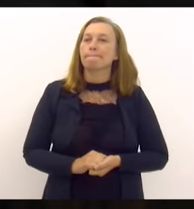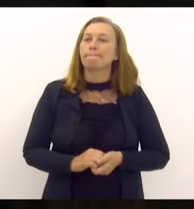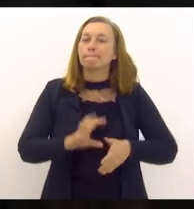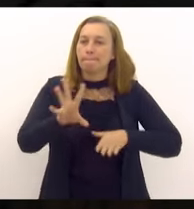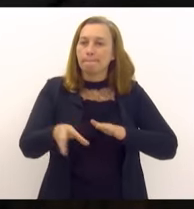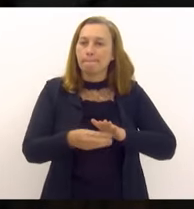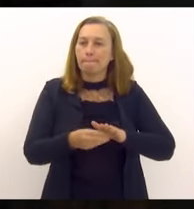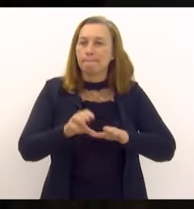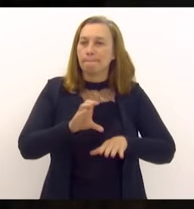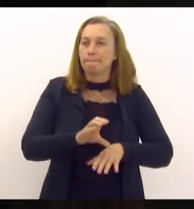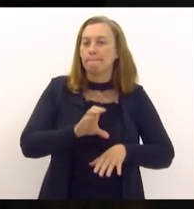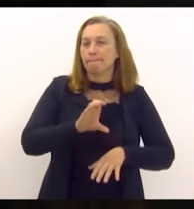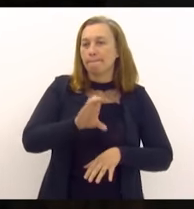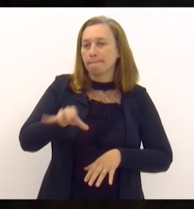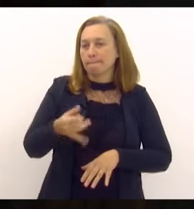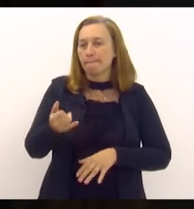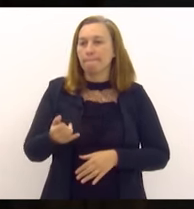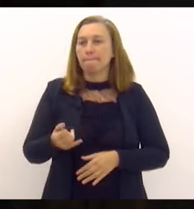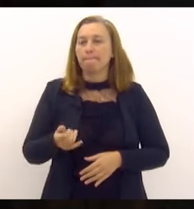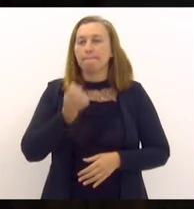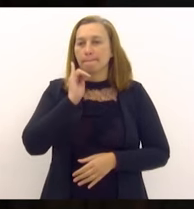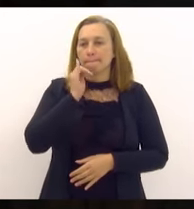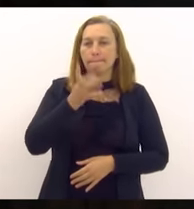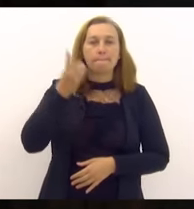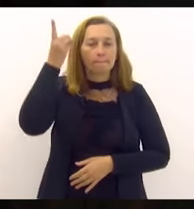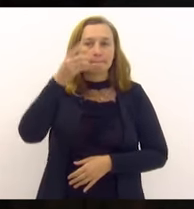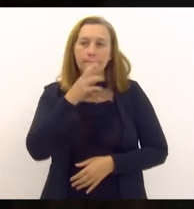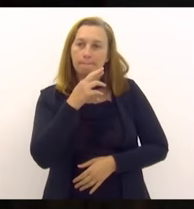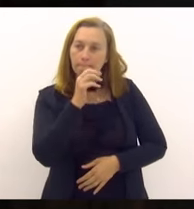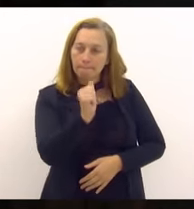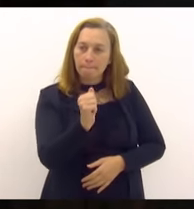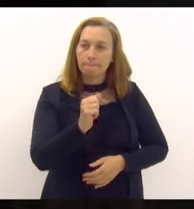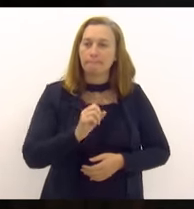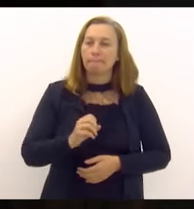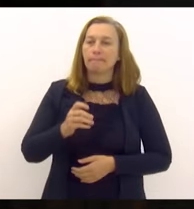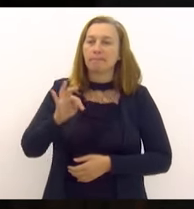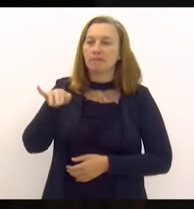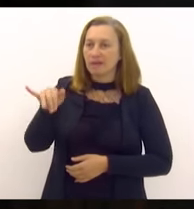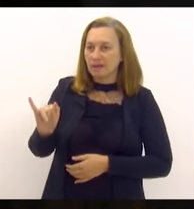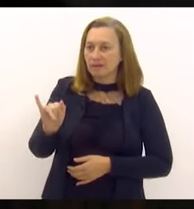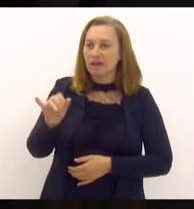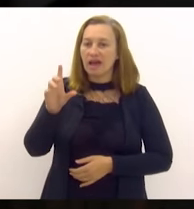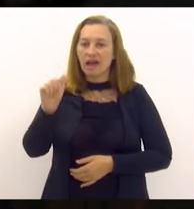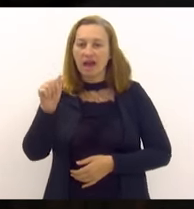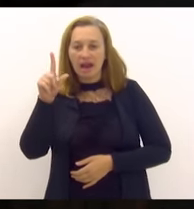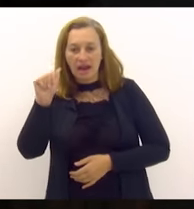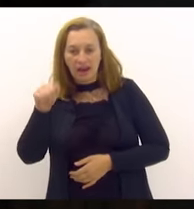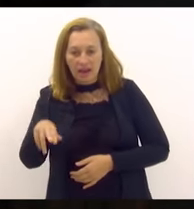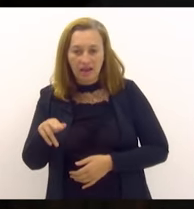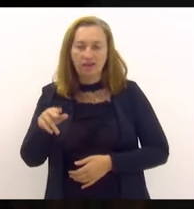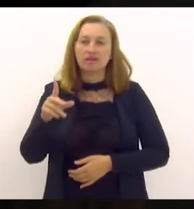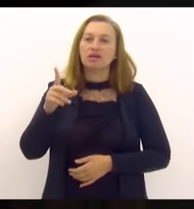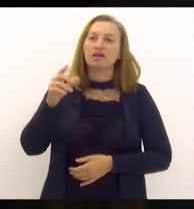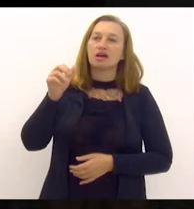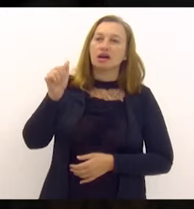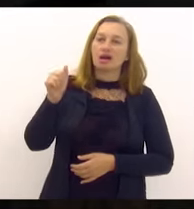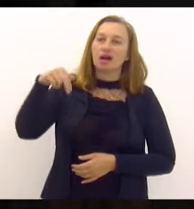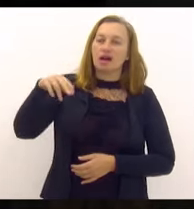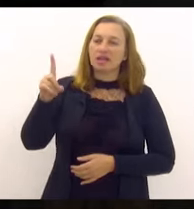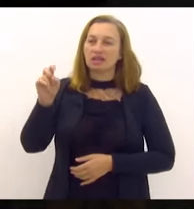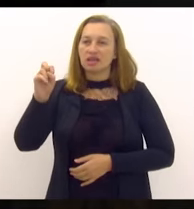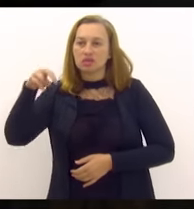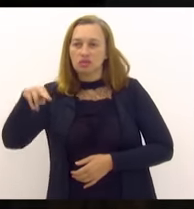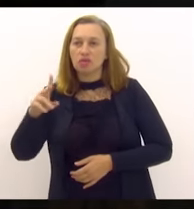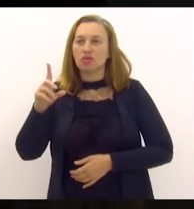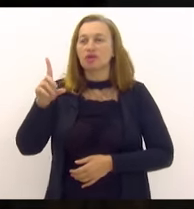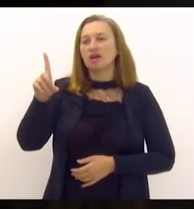emenda da CCJ. Relatores, deputados Rodrigo Amorim, Tande Vieira, Alan Lopes, Rodrigo Amorim, Anderson Moraes e Andrezinho